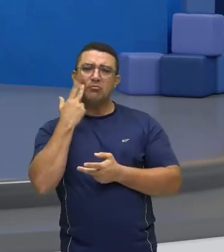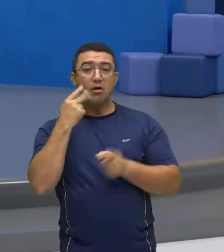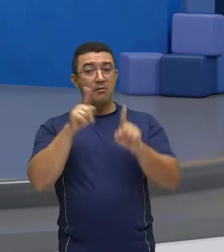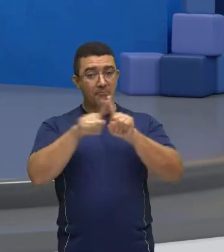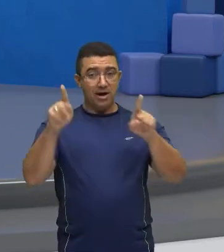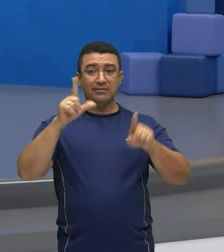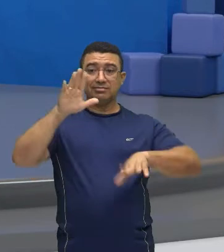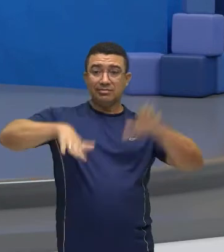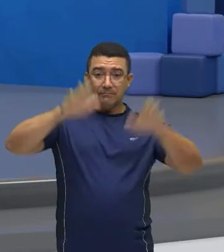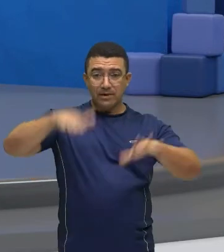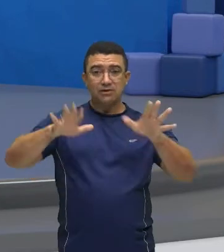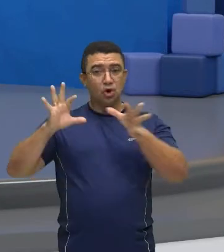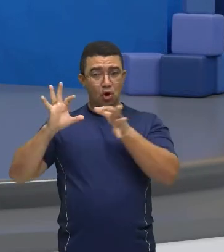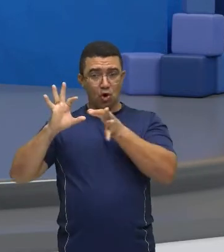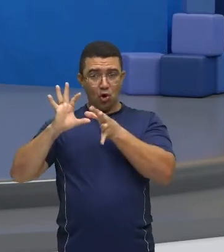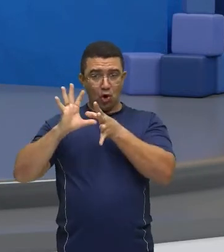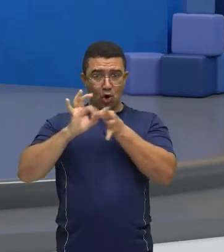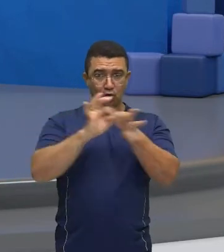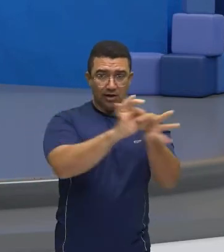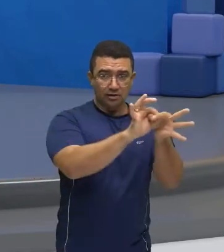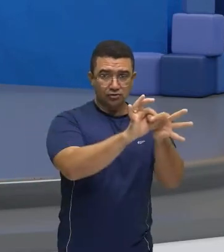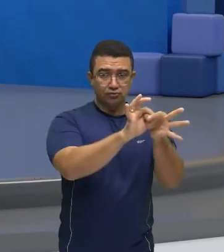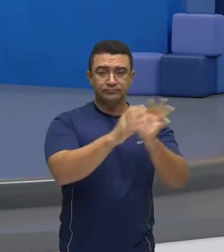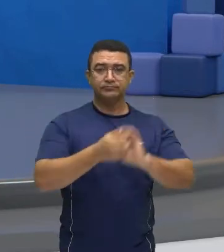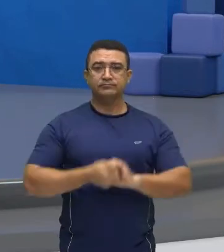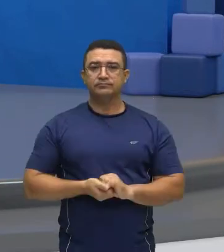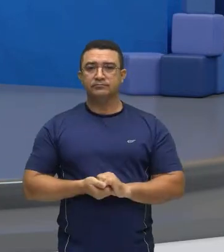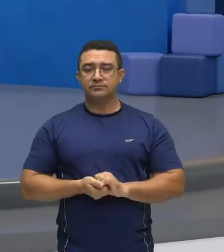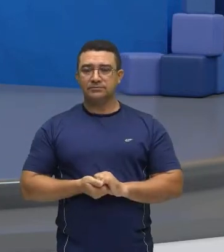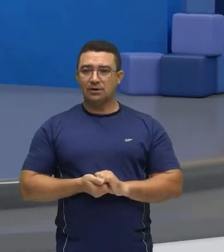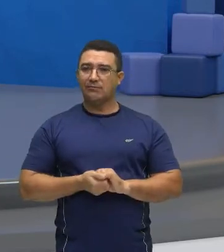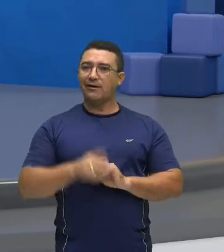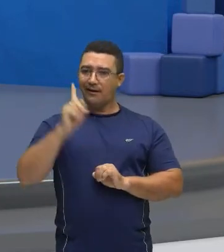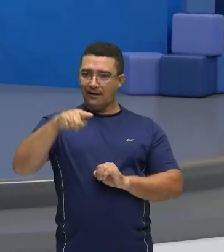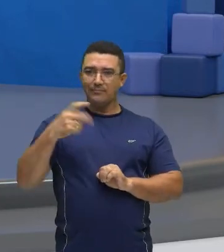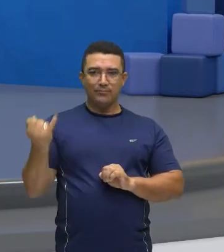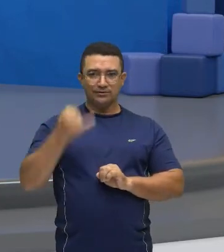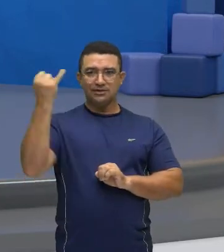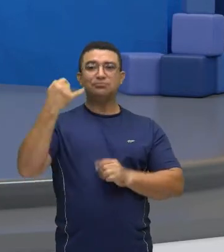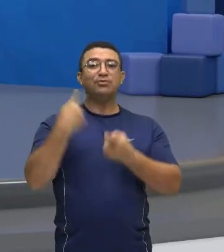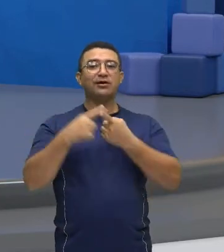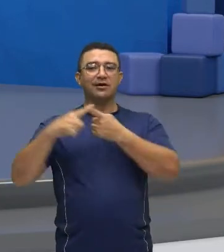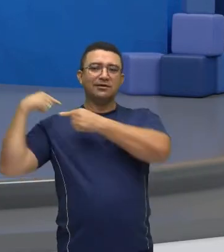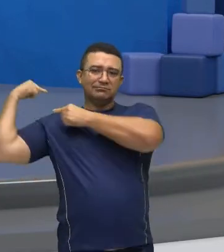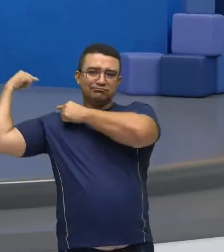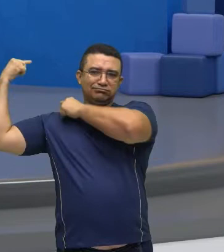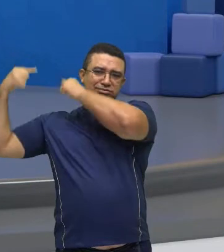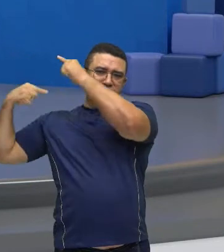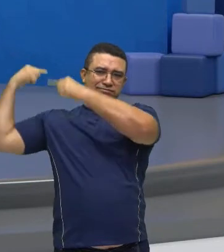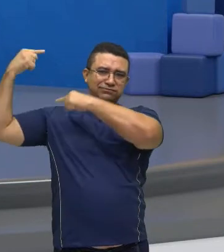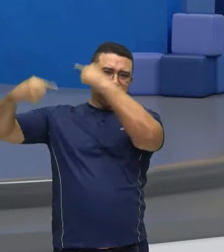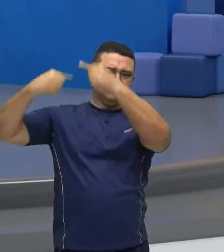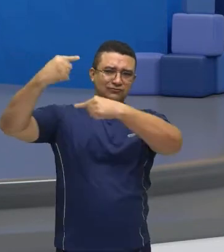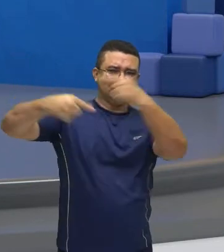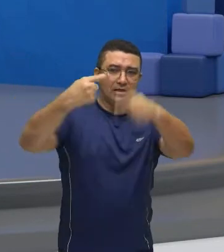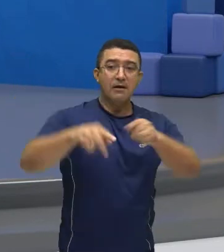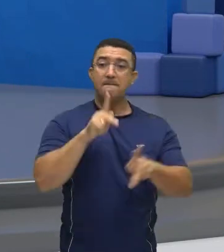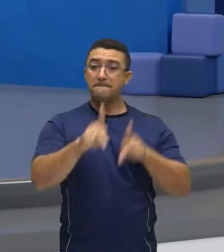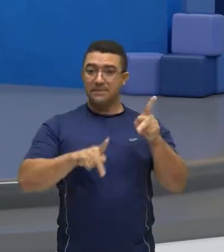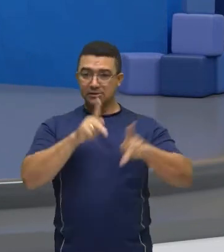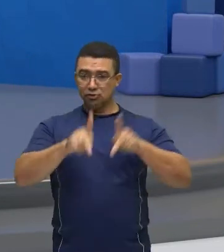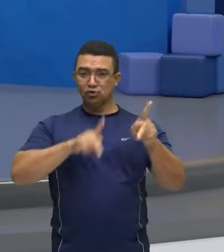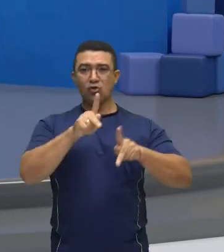que são importantes para a gente compreender. E é por isso que eles passam de geração em geração, não é? Porque eles acabam fazendo